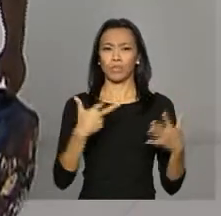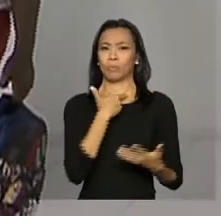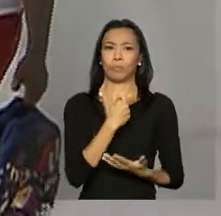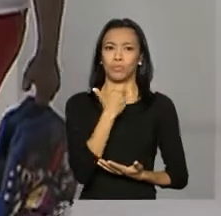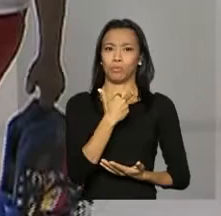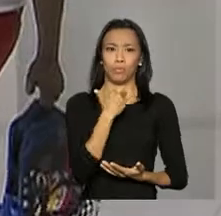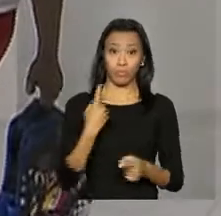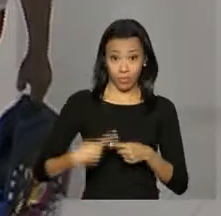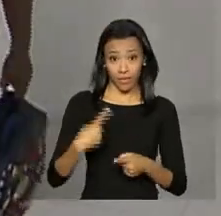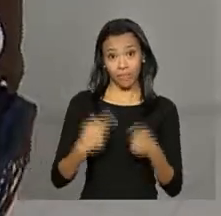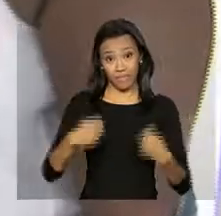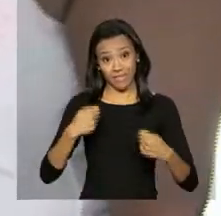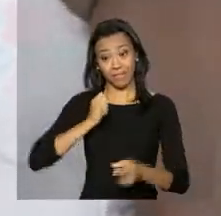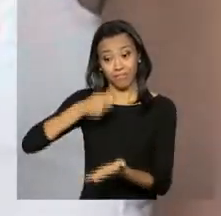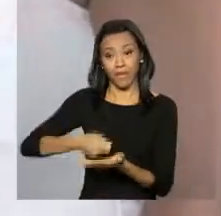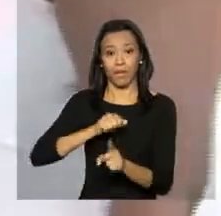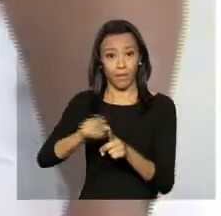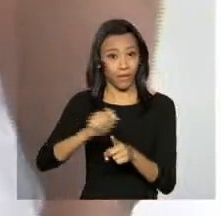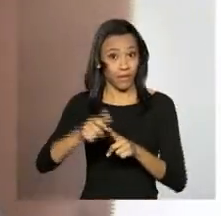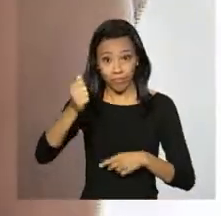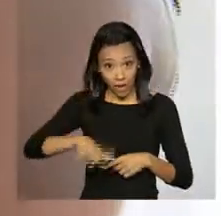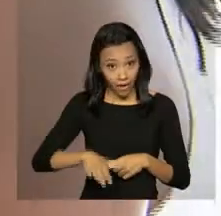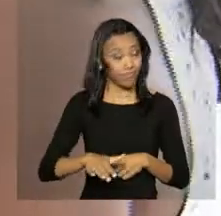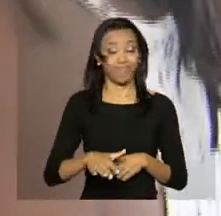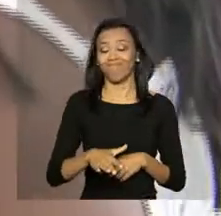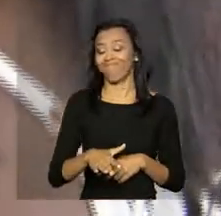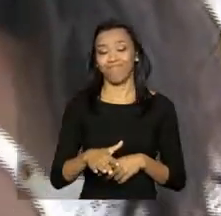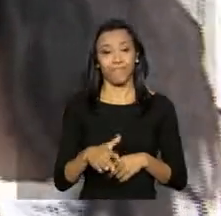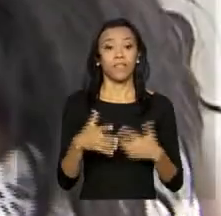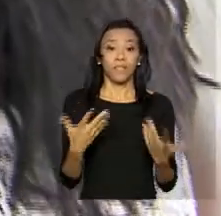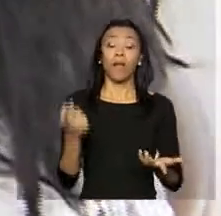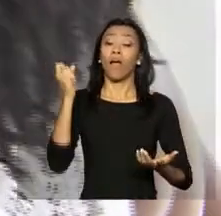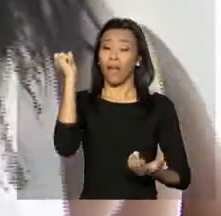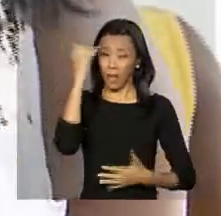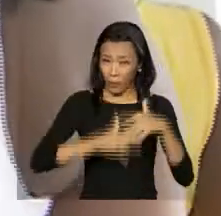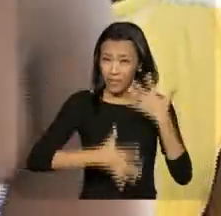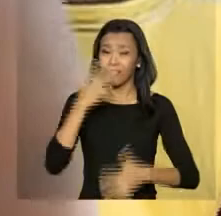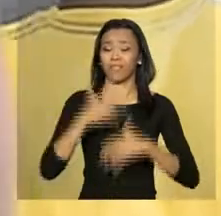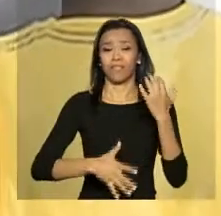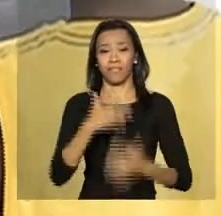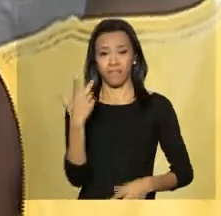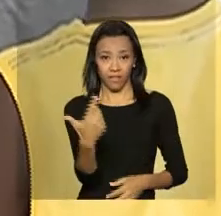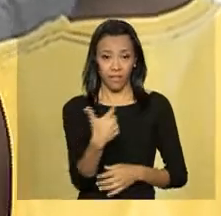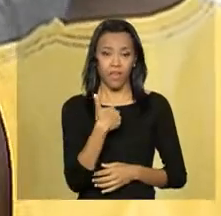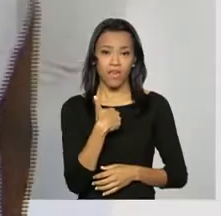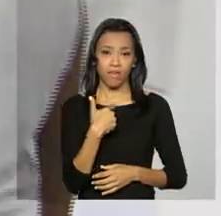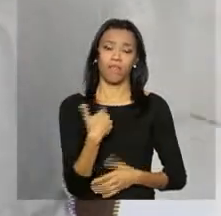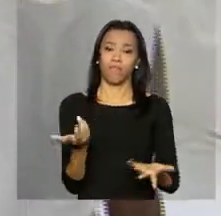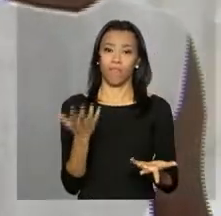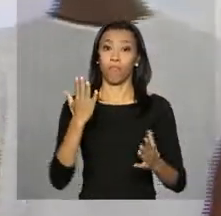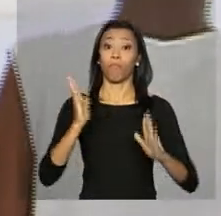pode, que você tem que arcar com o aluguel, que não é barato, entendeu? E é muito complicado, sendo que eu que moro